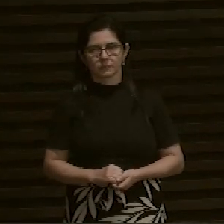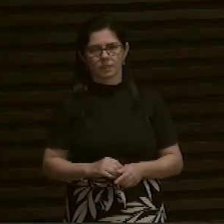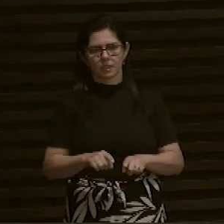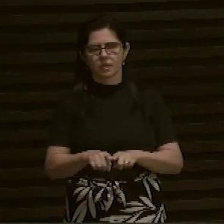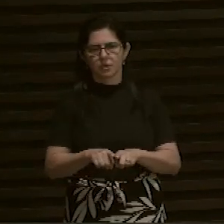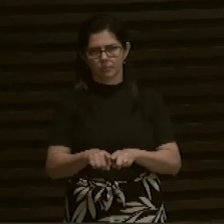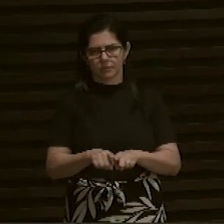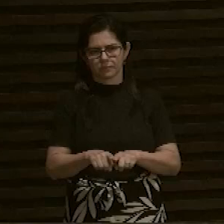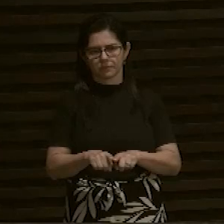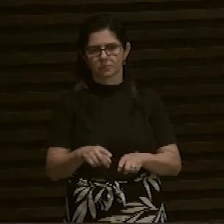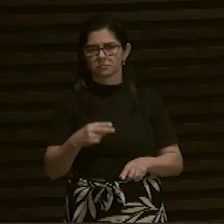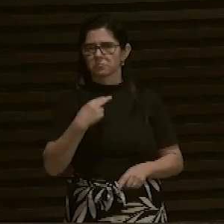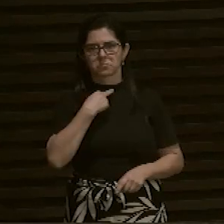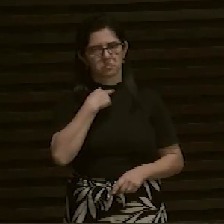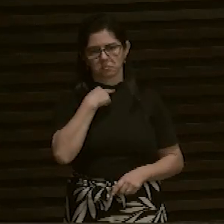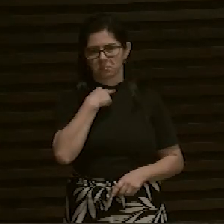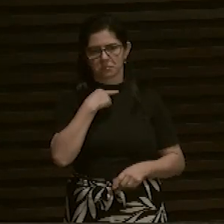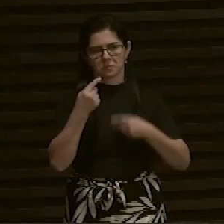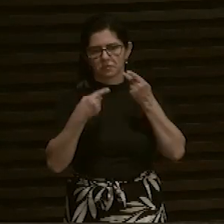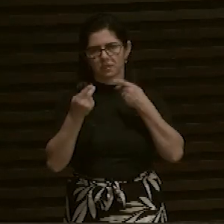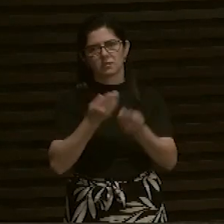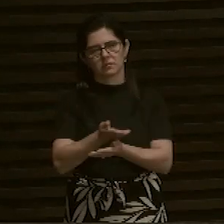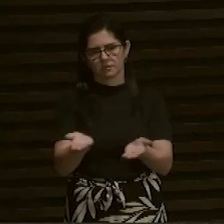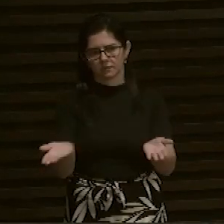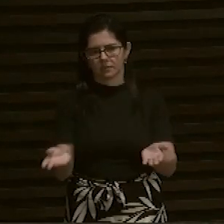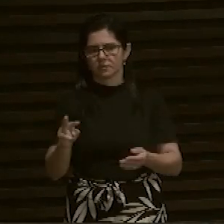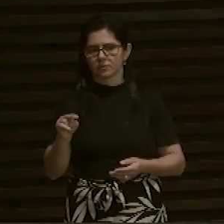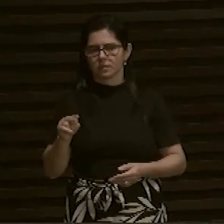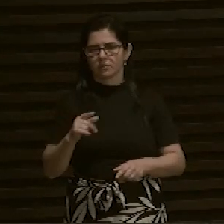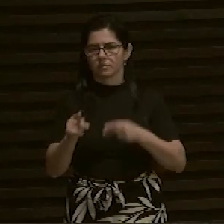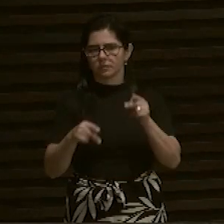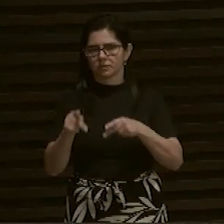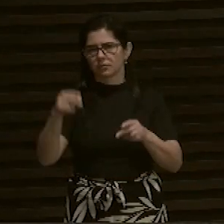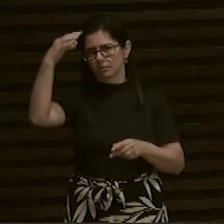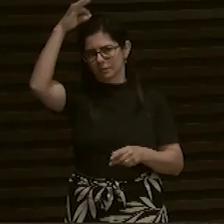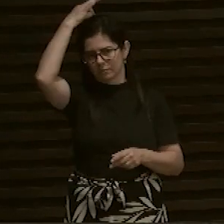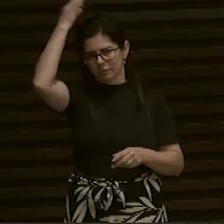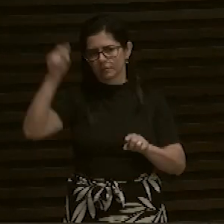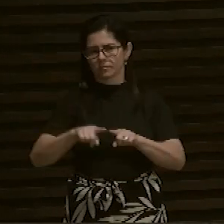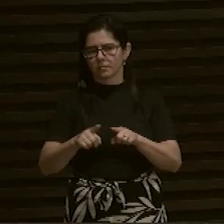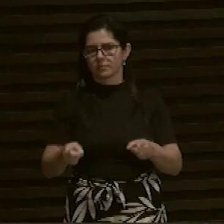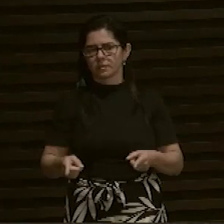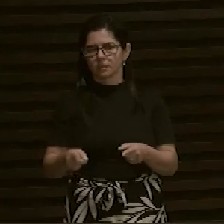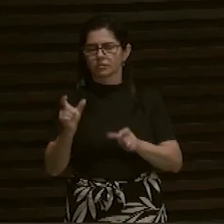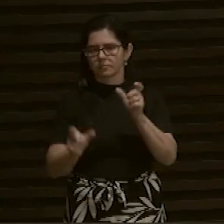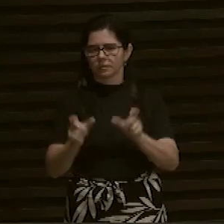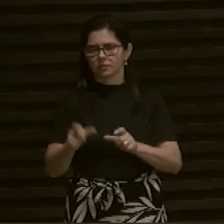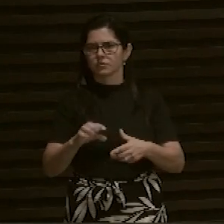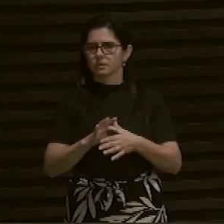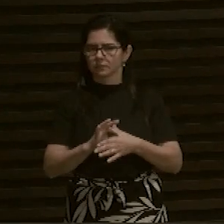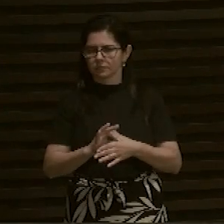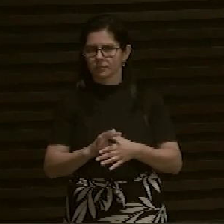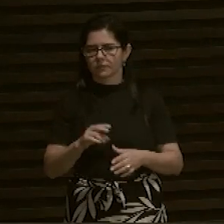Irmãos, não pude falar a vocês como a espirituais, mas como a carnais, como crianças em Cristo.